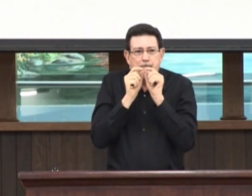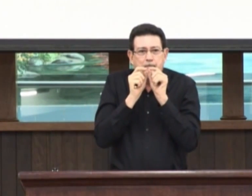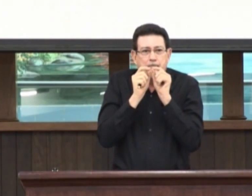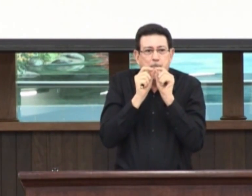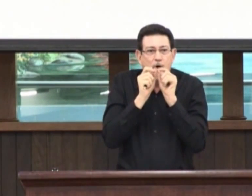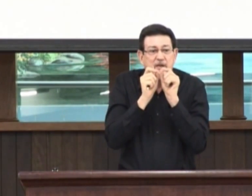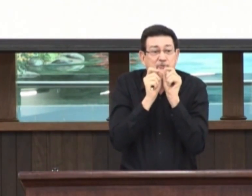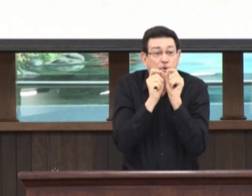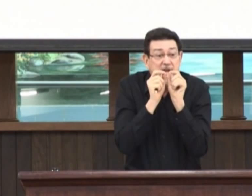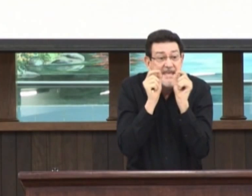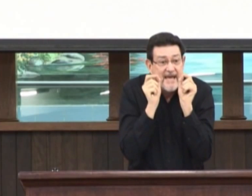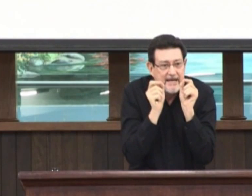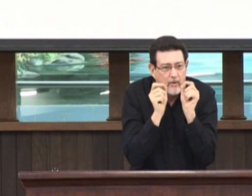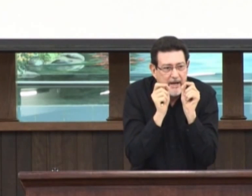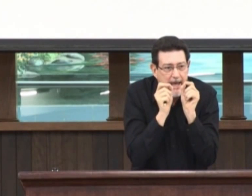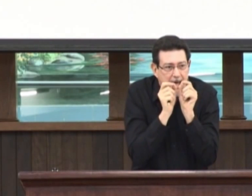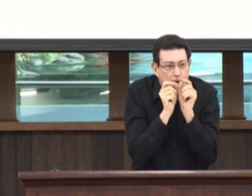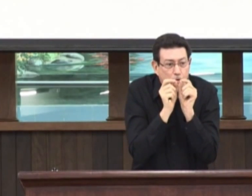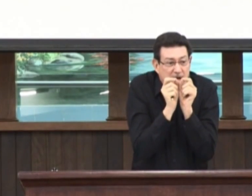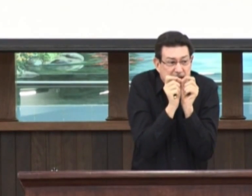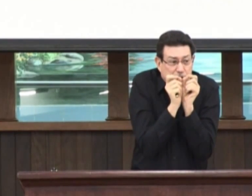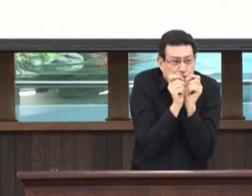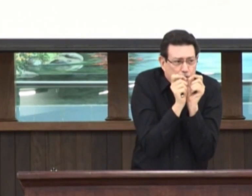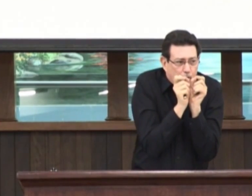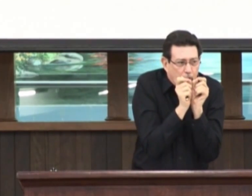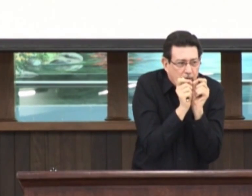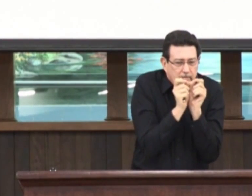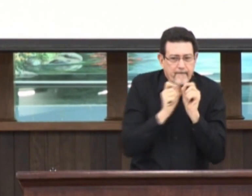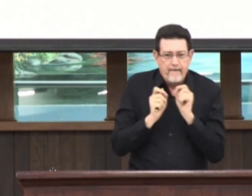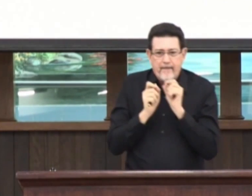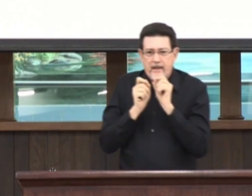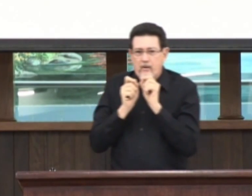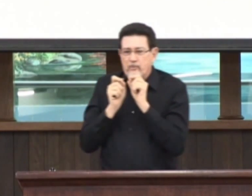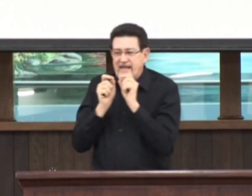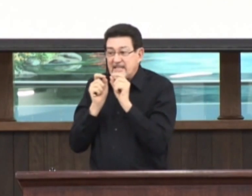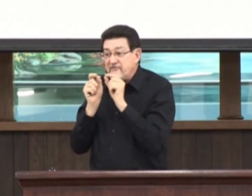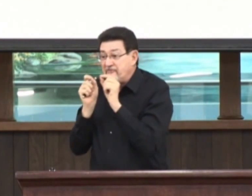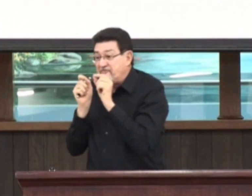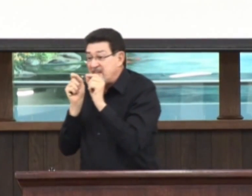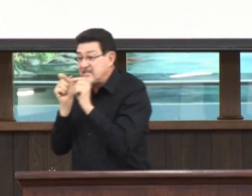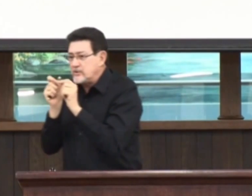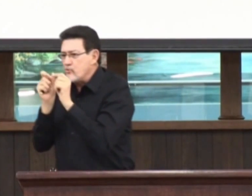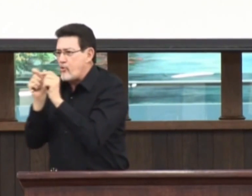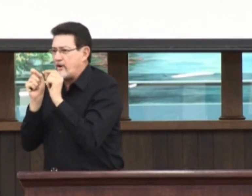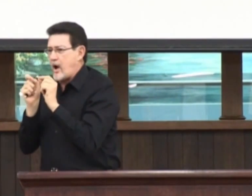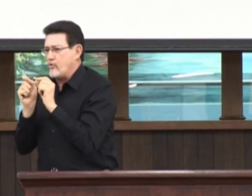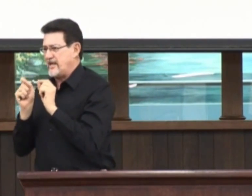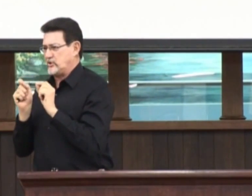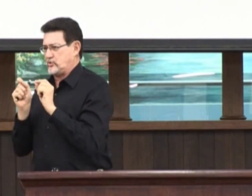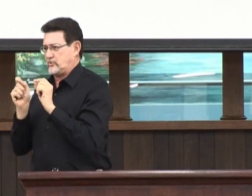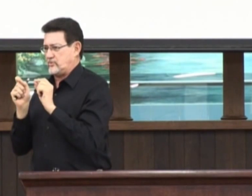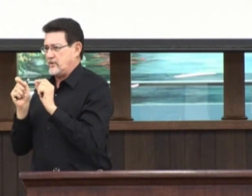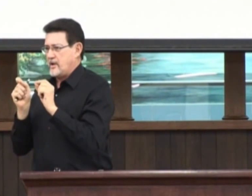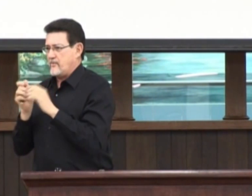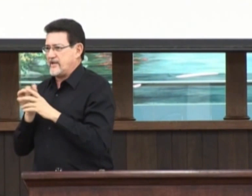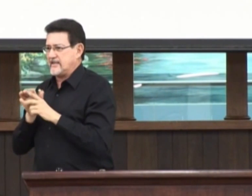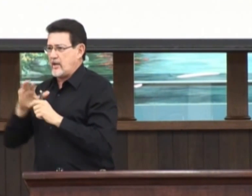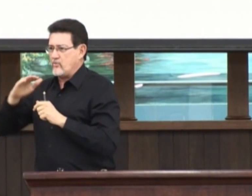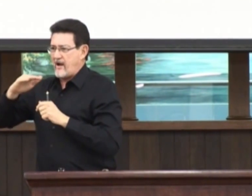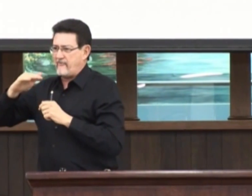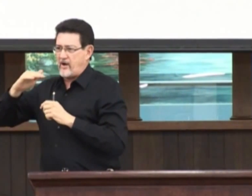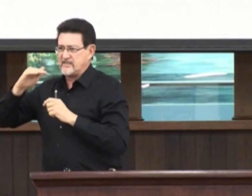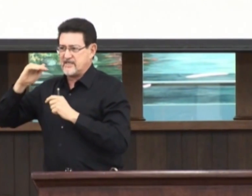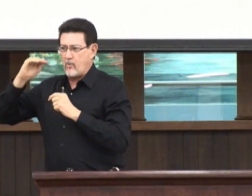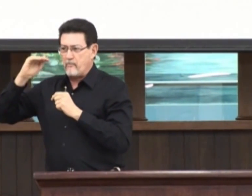de polifonia, não. É uníssono. Porque é difícil um coral uníssono. Porque